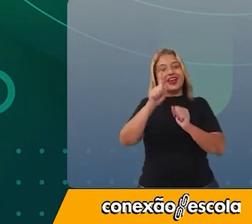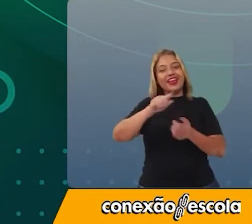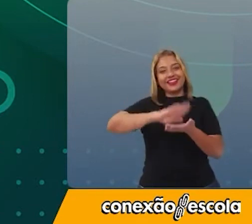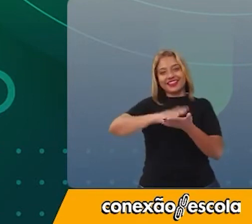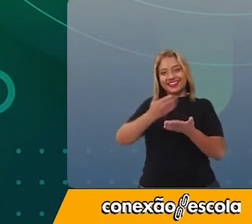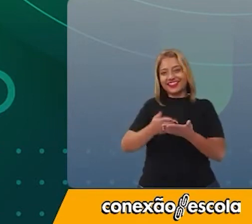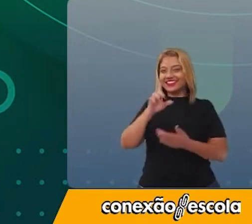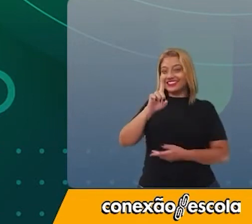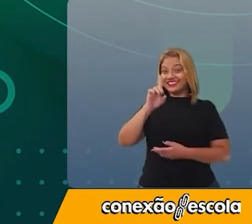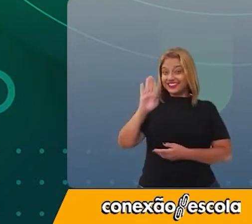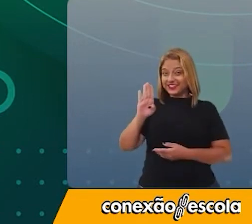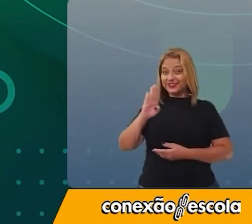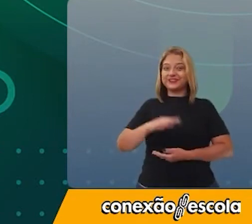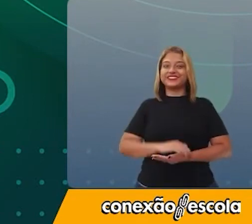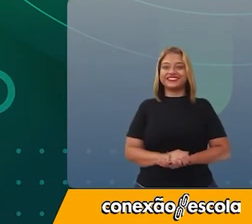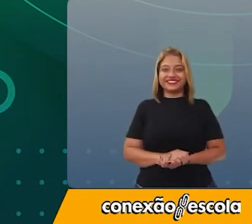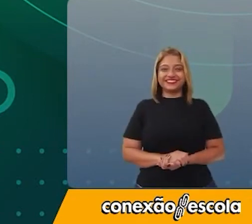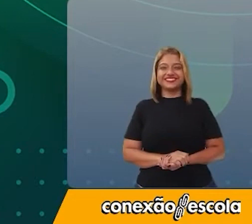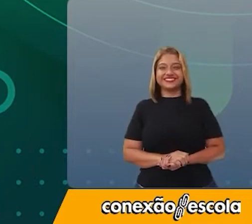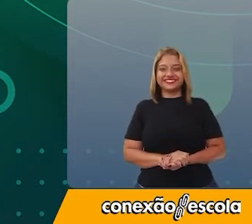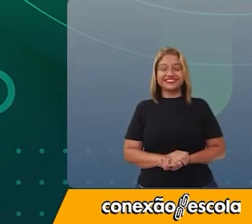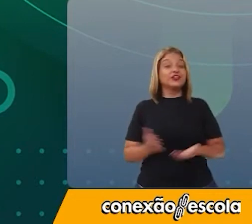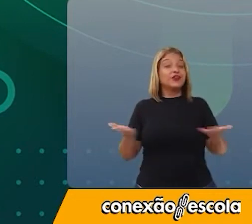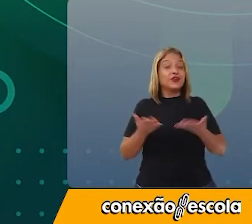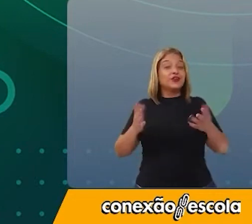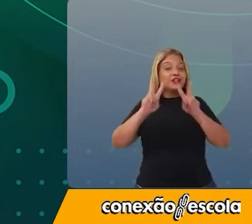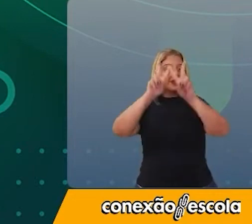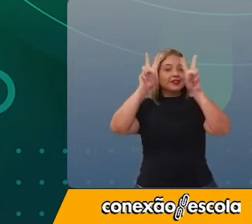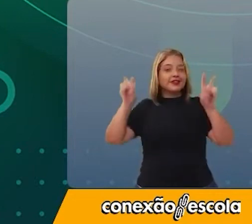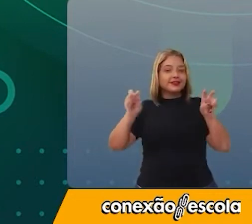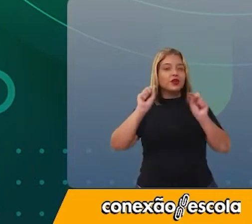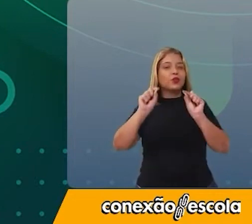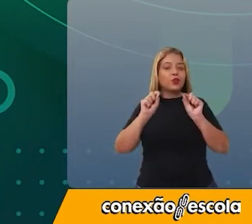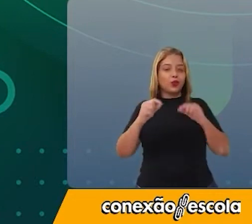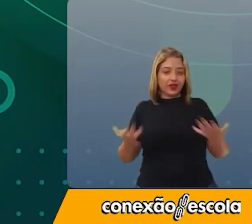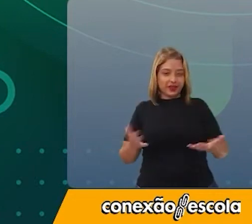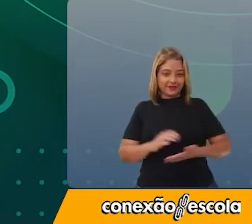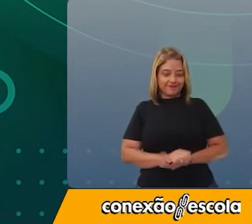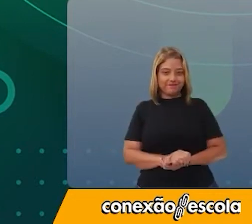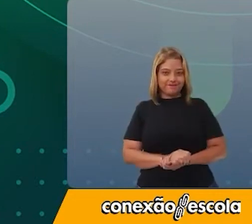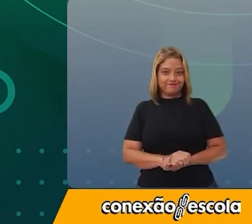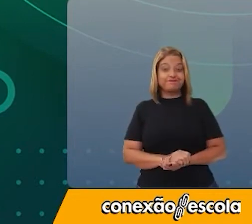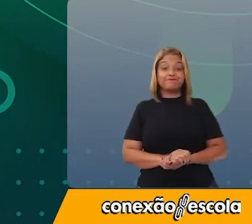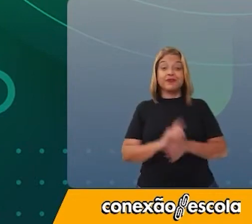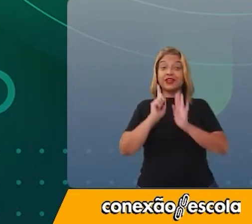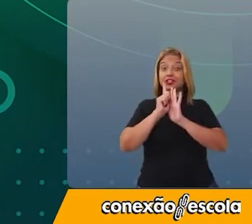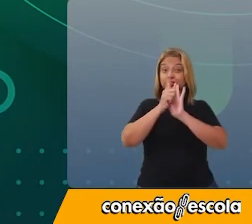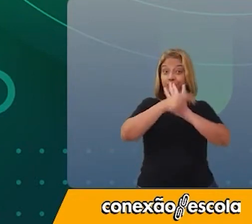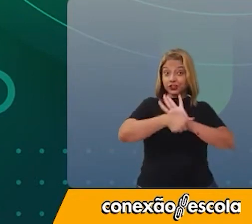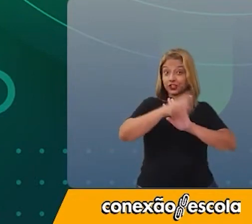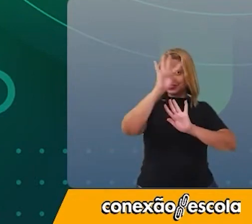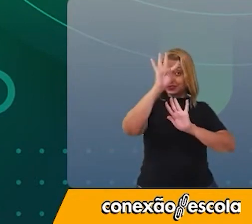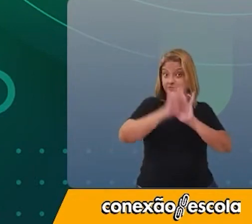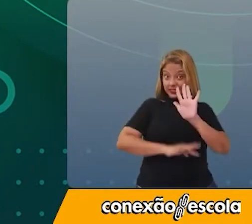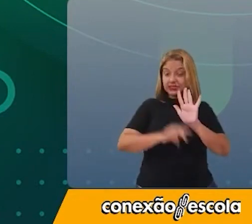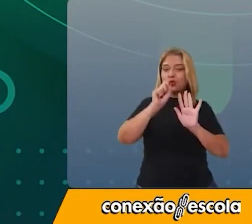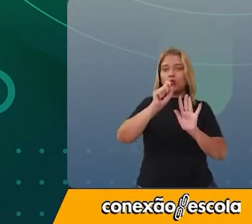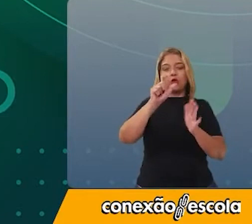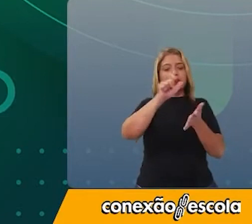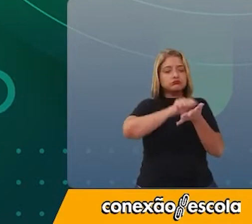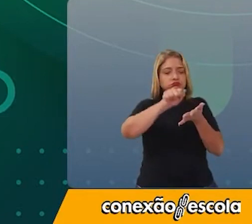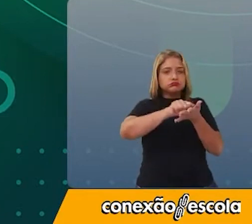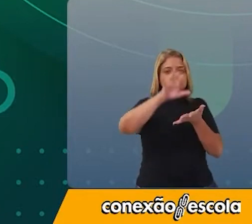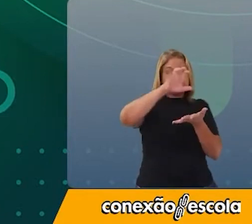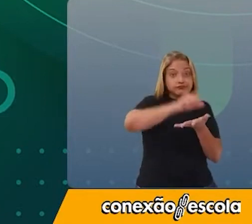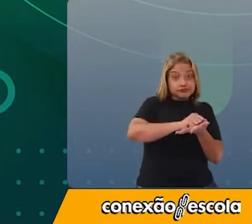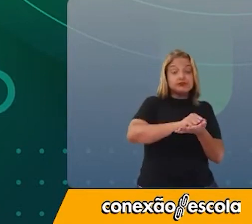intérprete, a Débora. E o título da nossa aula de hoje é Os Gêneros Textuais, Anotação